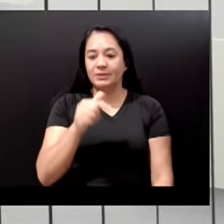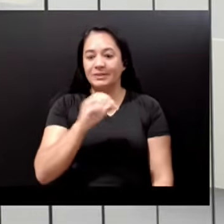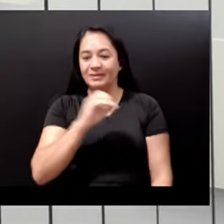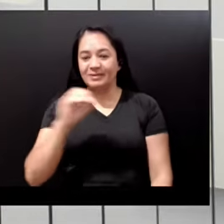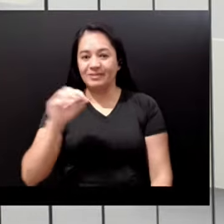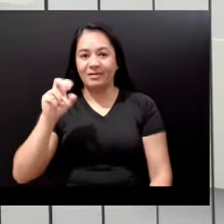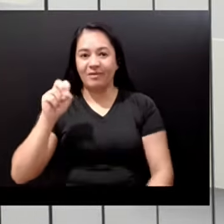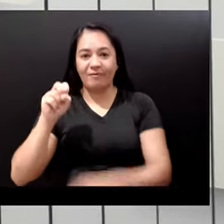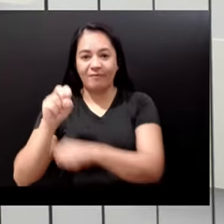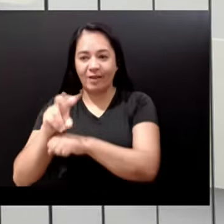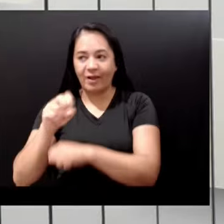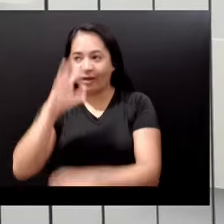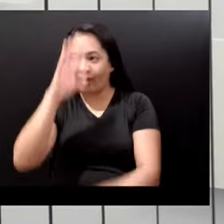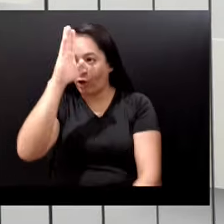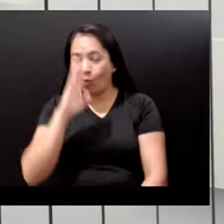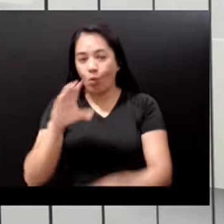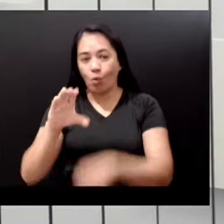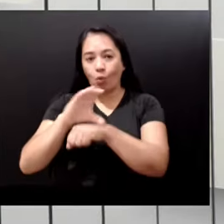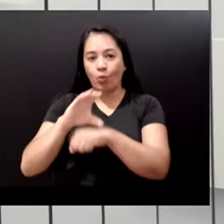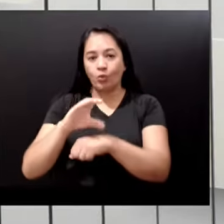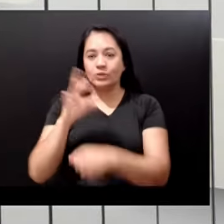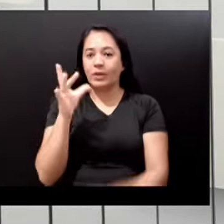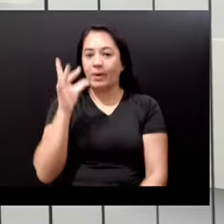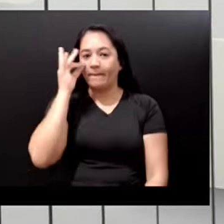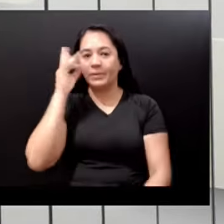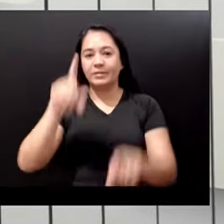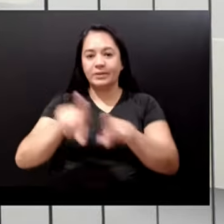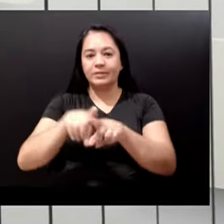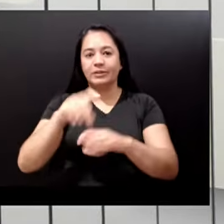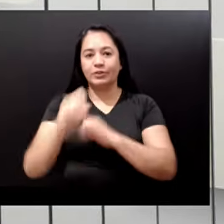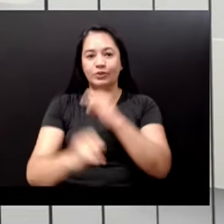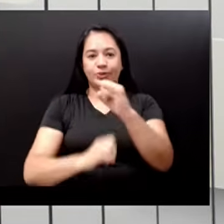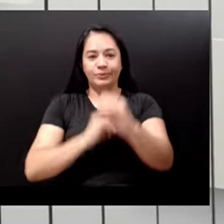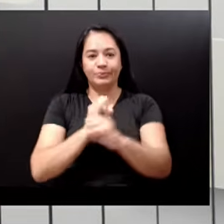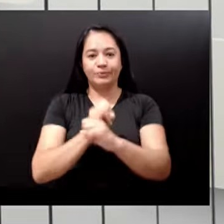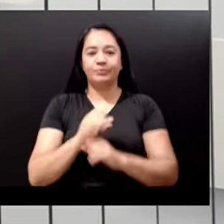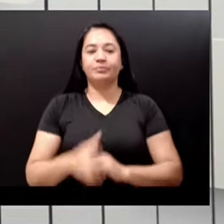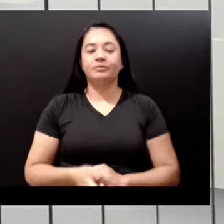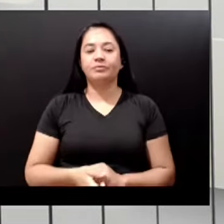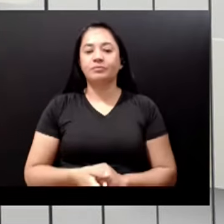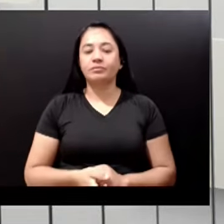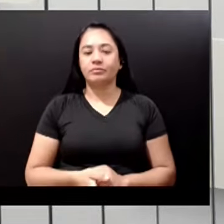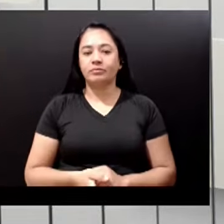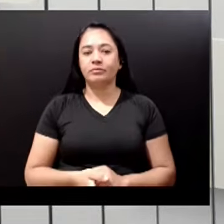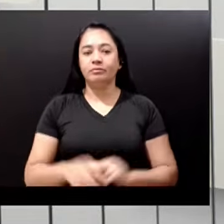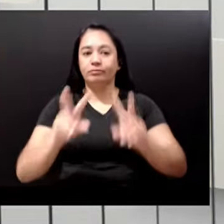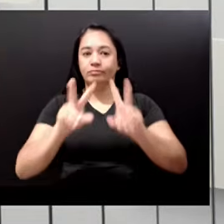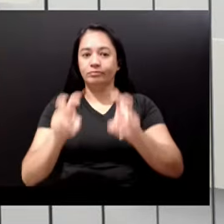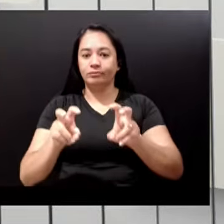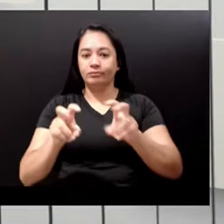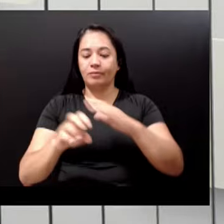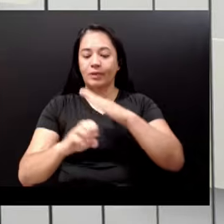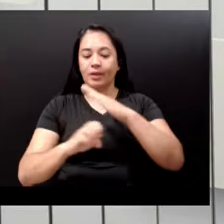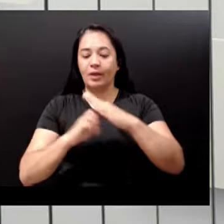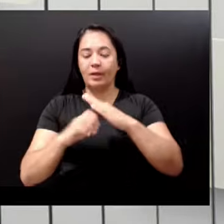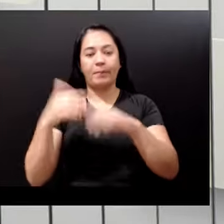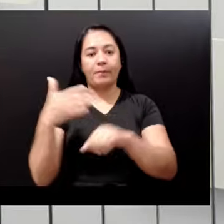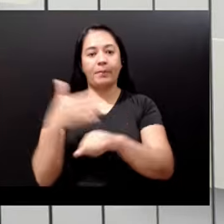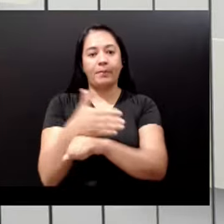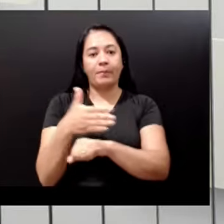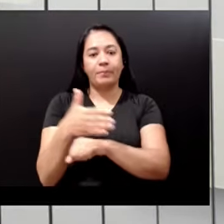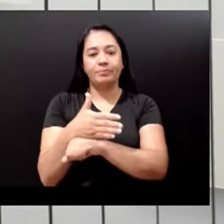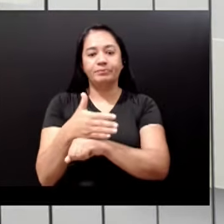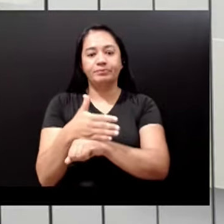cursos presenciais e também de forma online. Então, sobre as empresas participantes, as